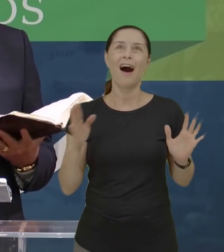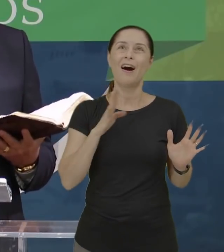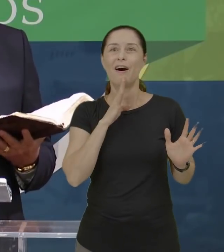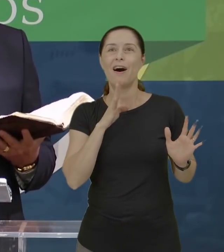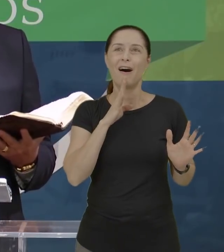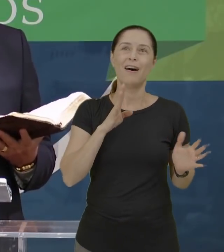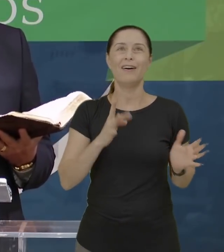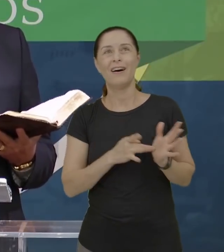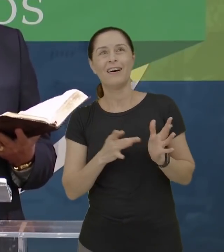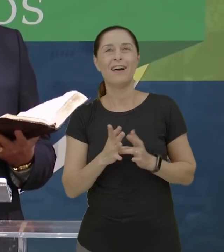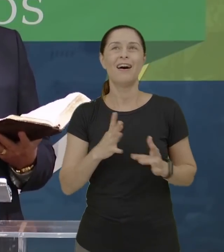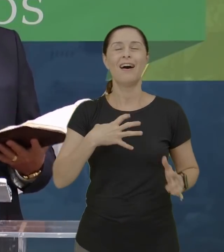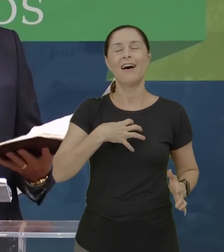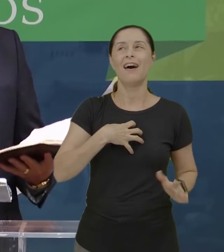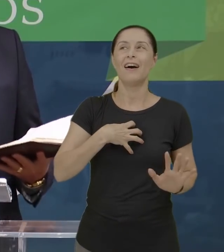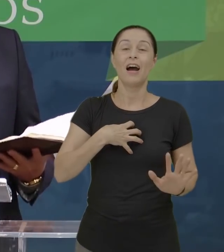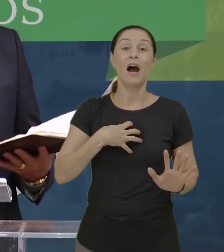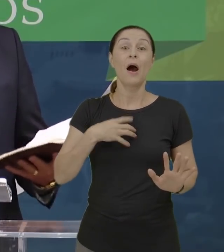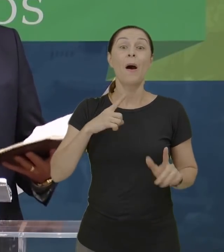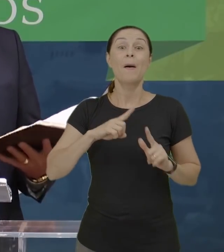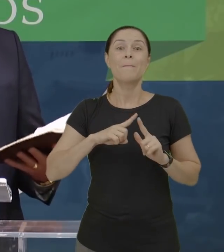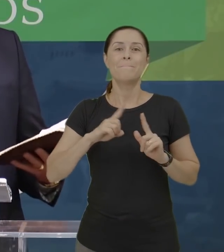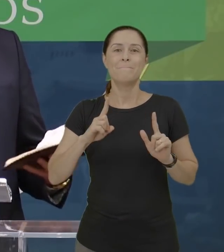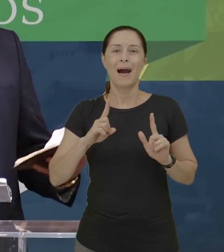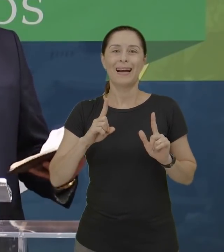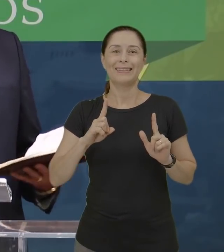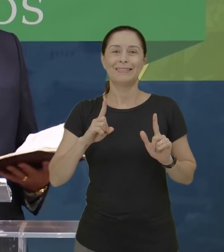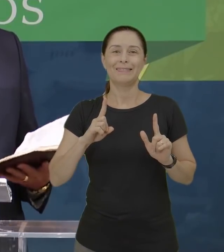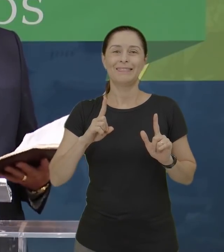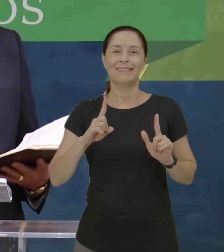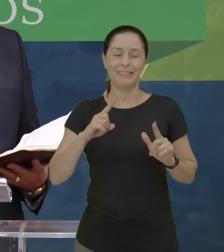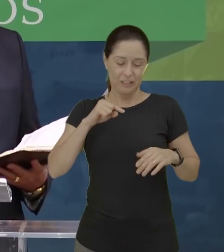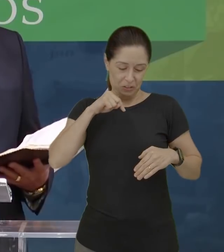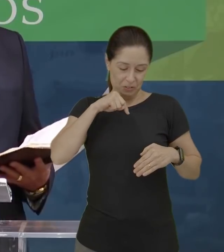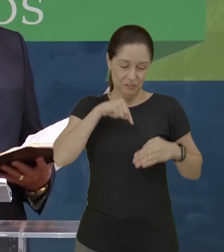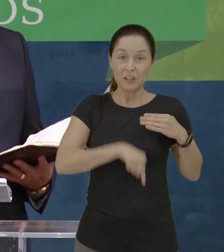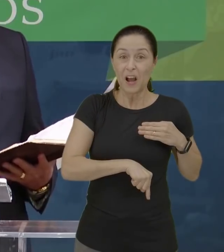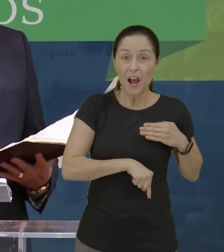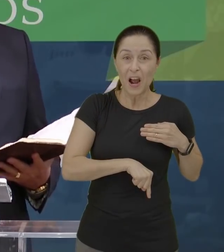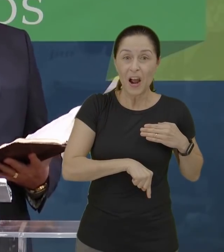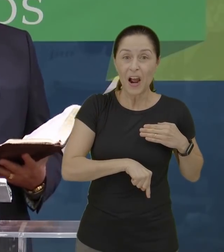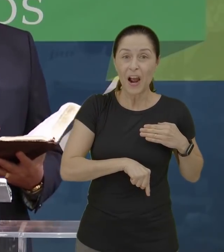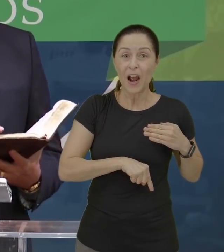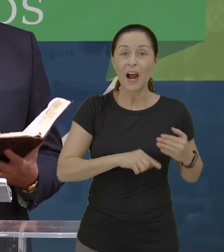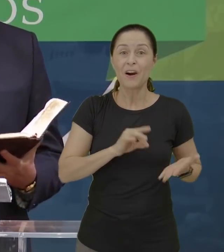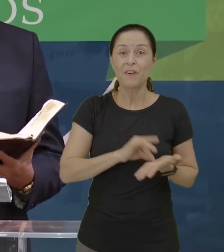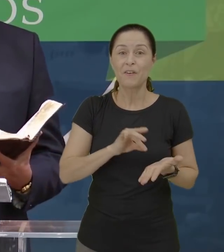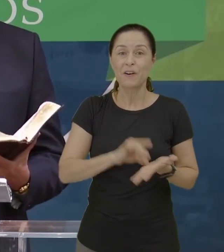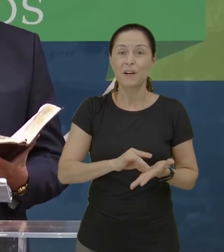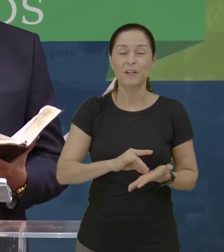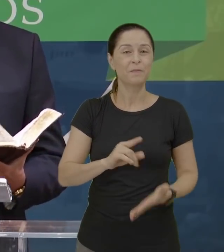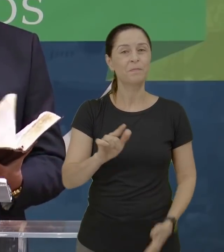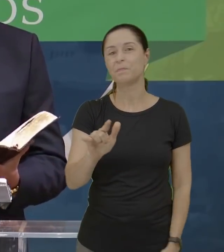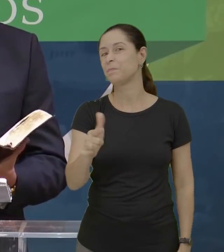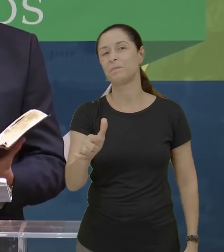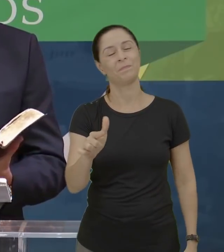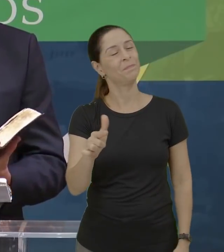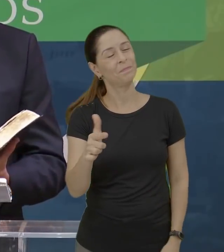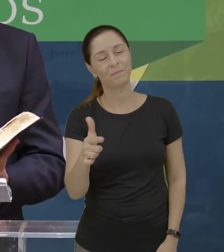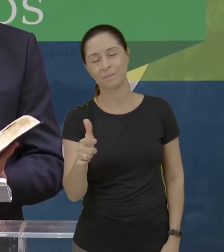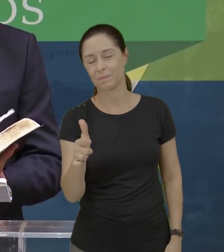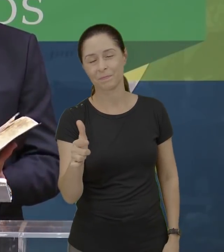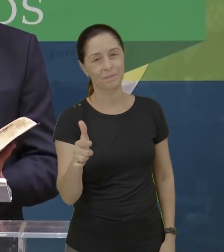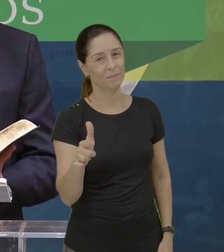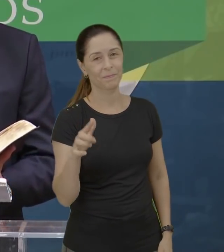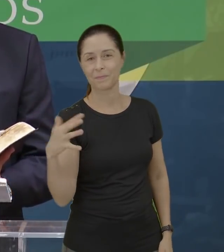convertidas. Essas, num dado momento, vão retroceder. Quando você vê, deixa eu só